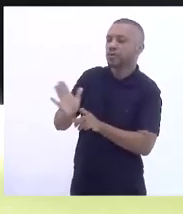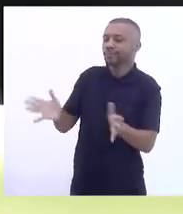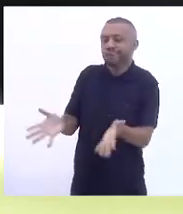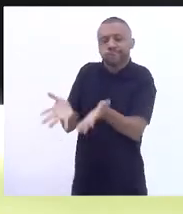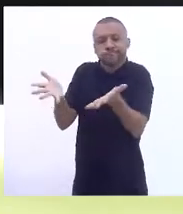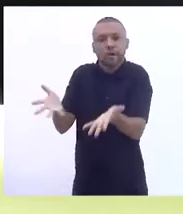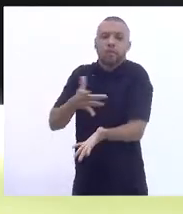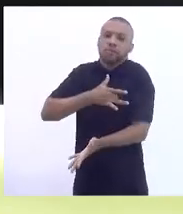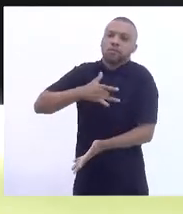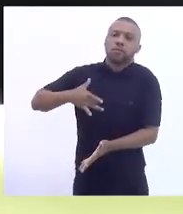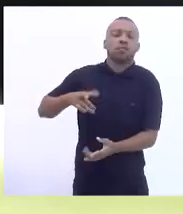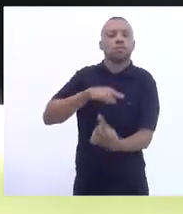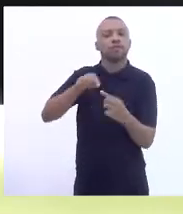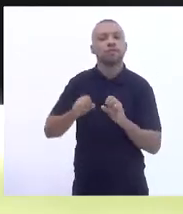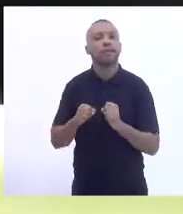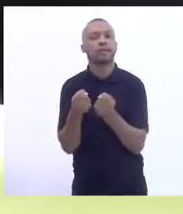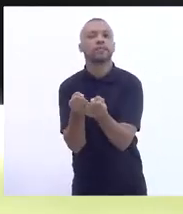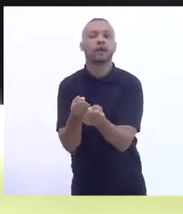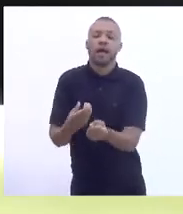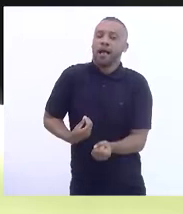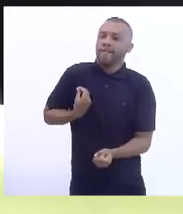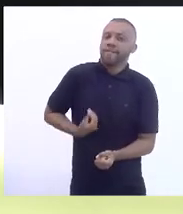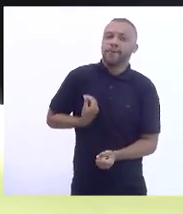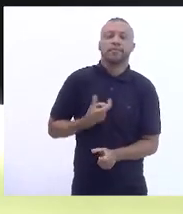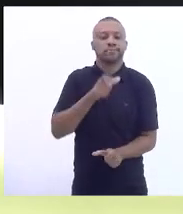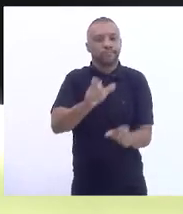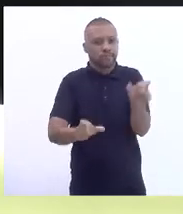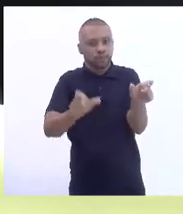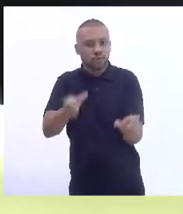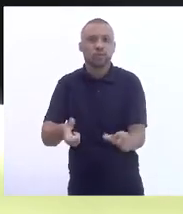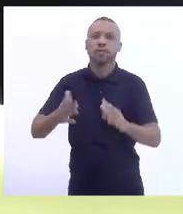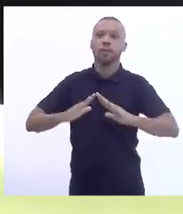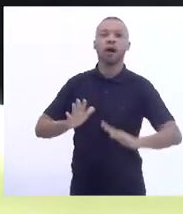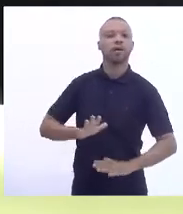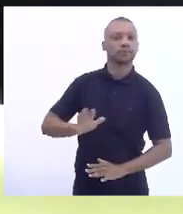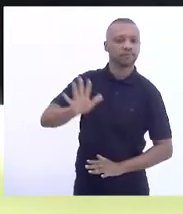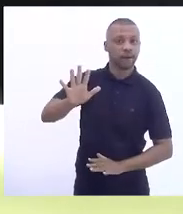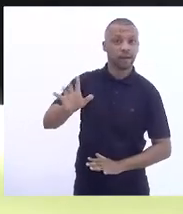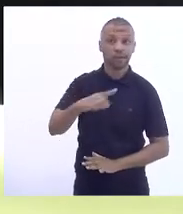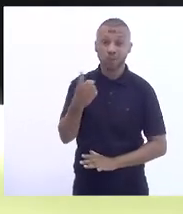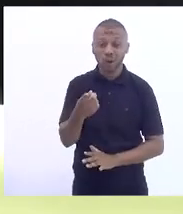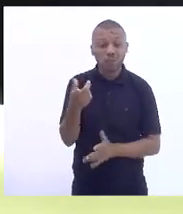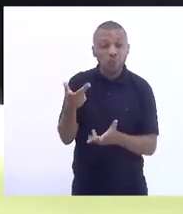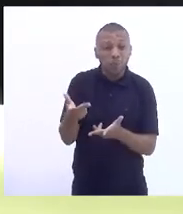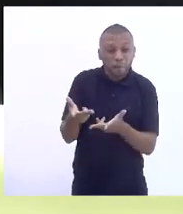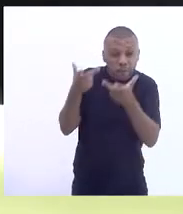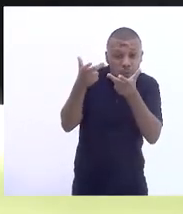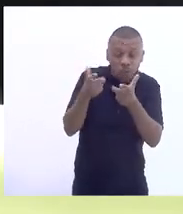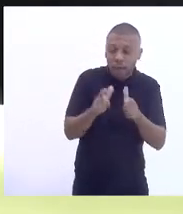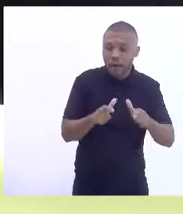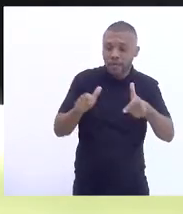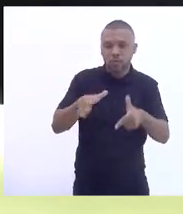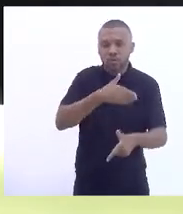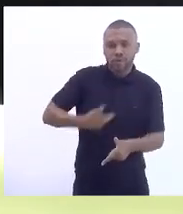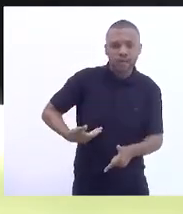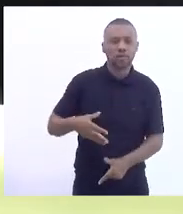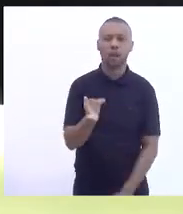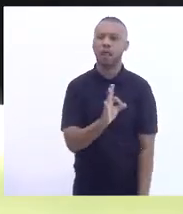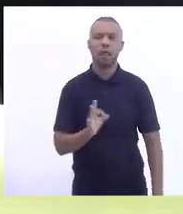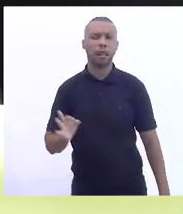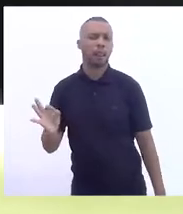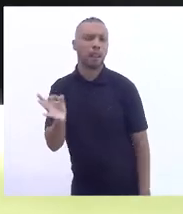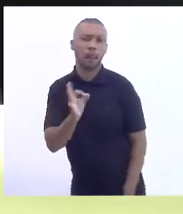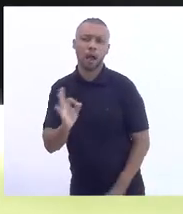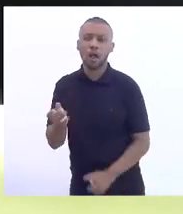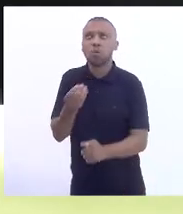para garantir a sobrevivência dos seus moradores e moradoras e nós não vimos uma ação efetiva do governo gente